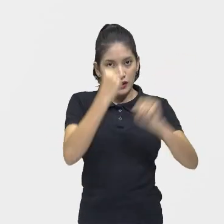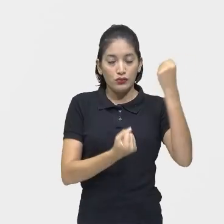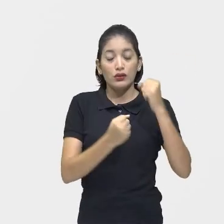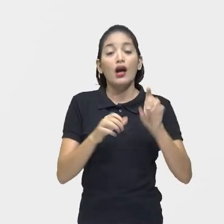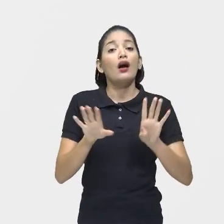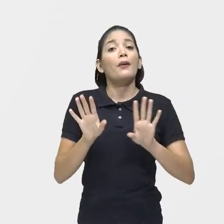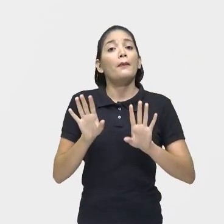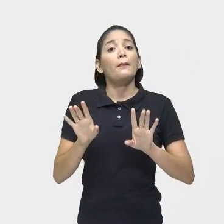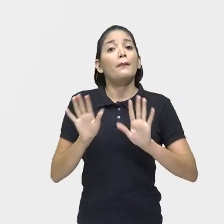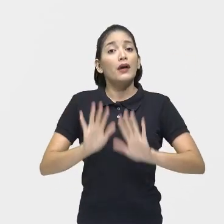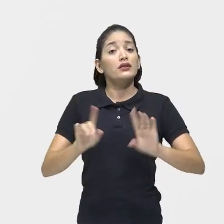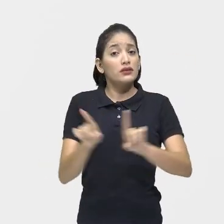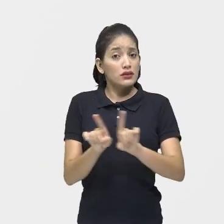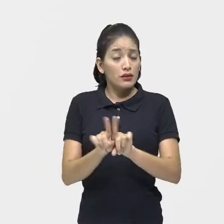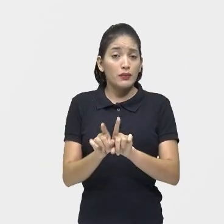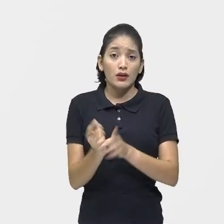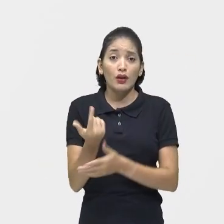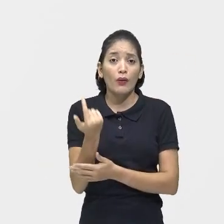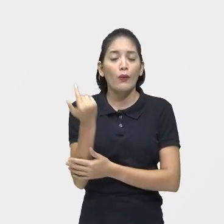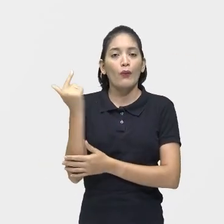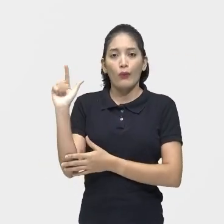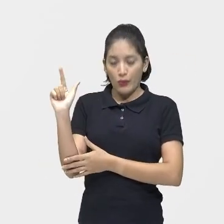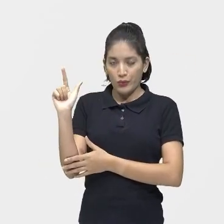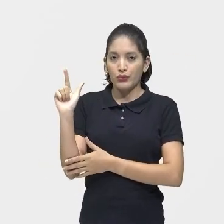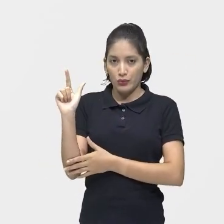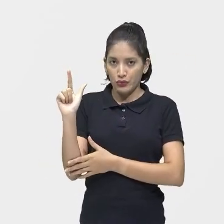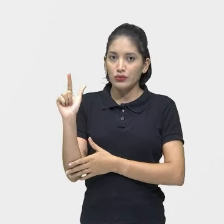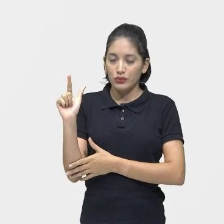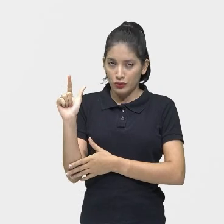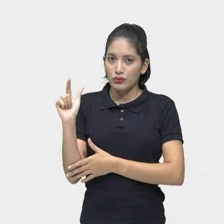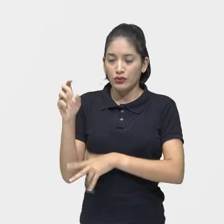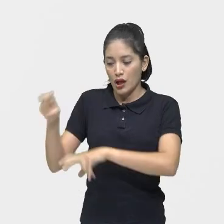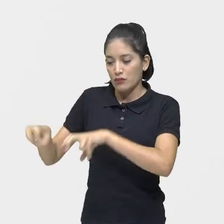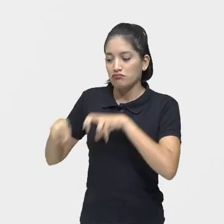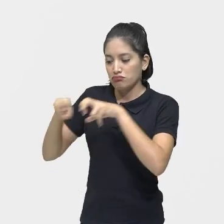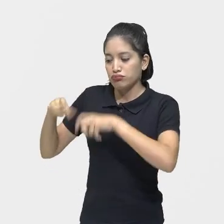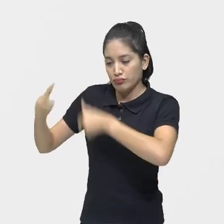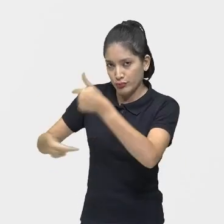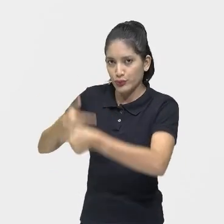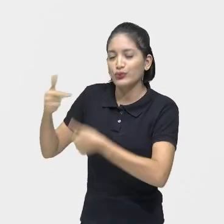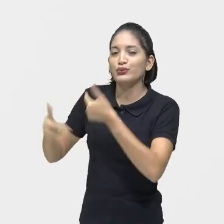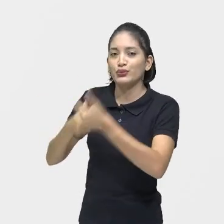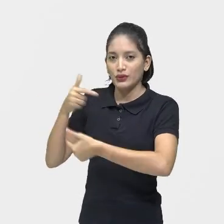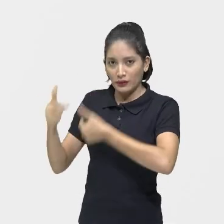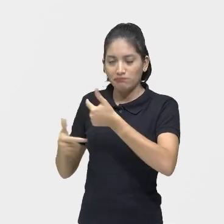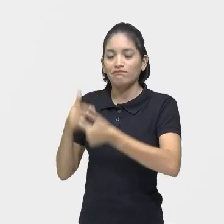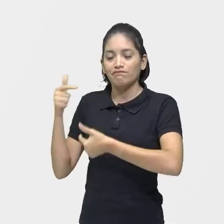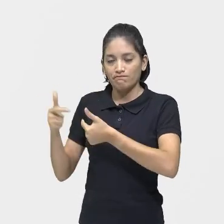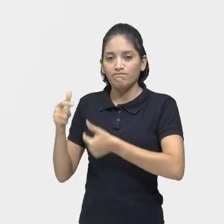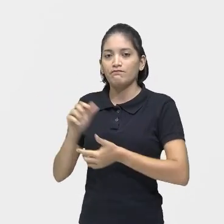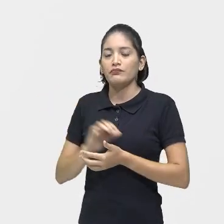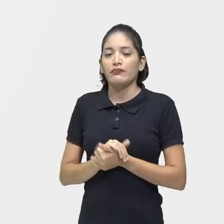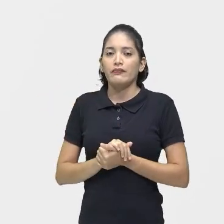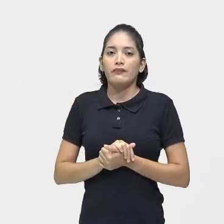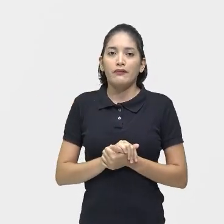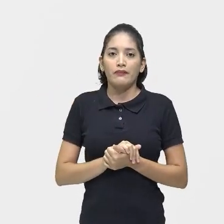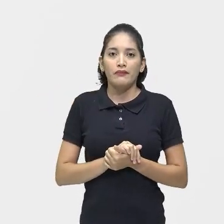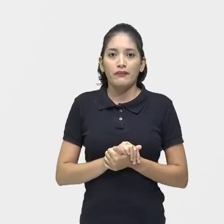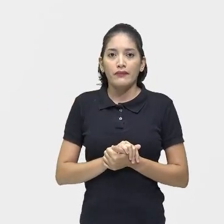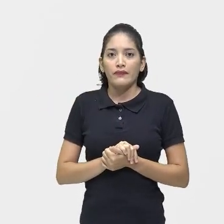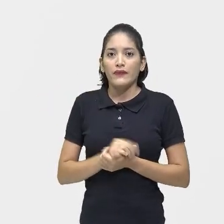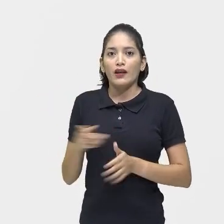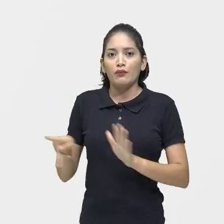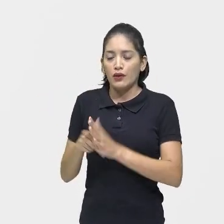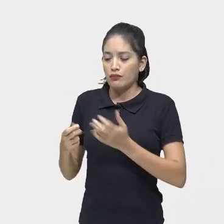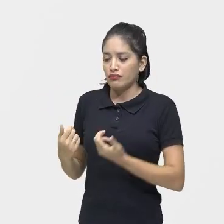mas também temos aí a parte da atividade da agricultura, né, onde tem aí as atividades do